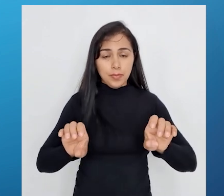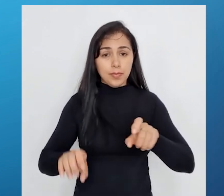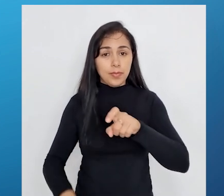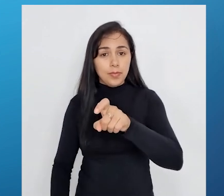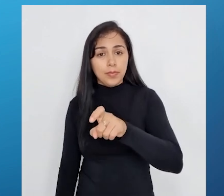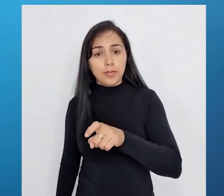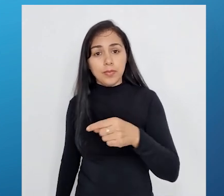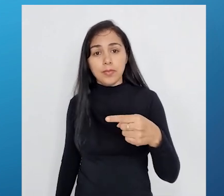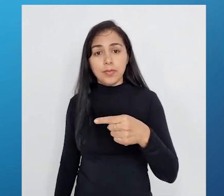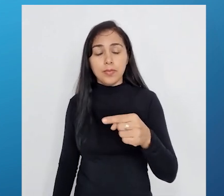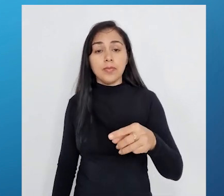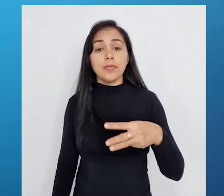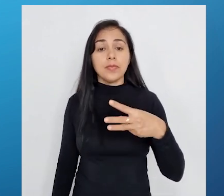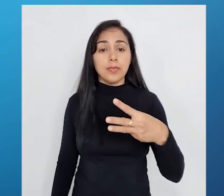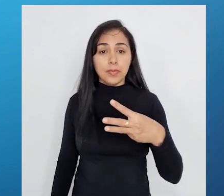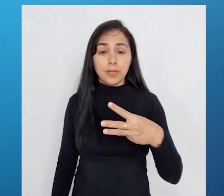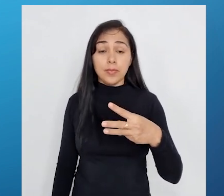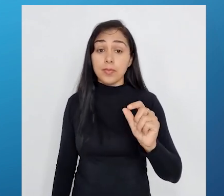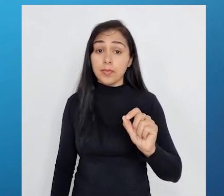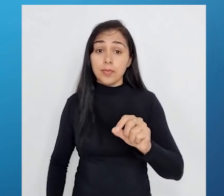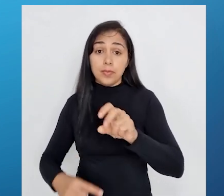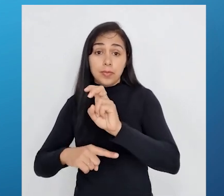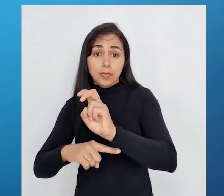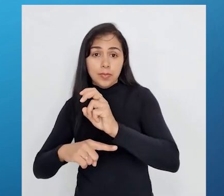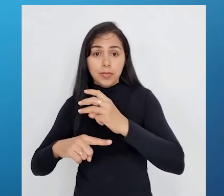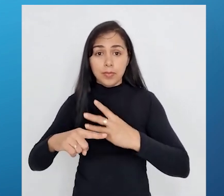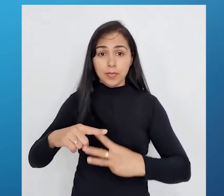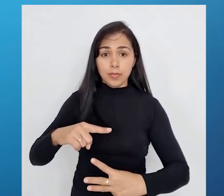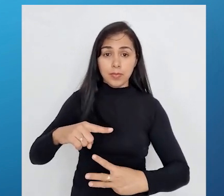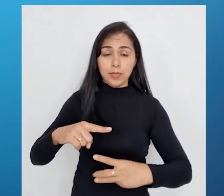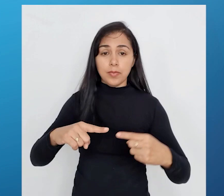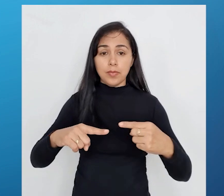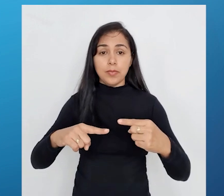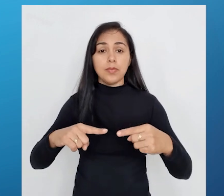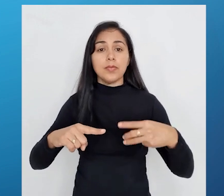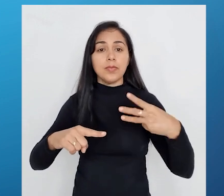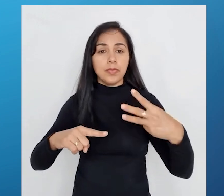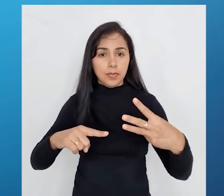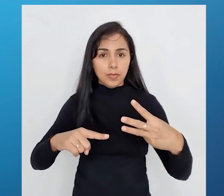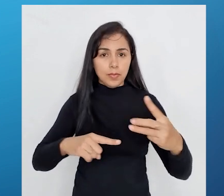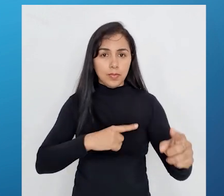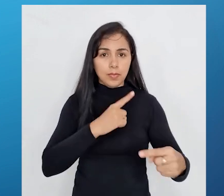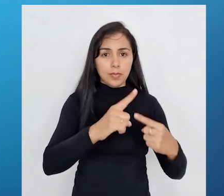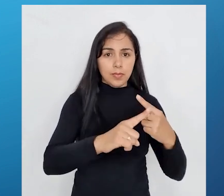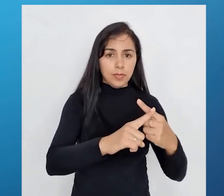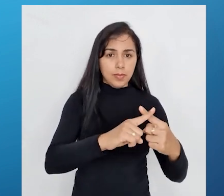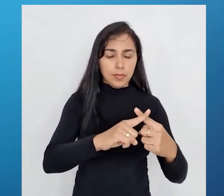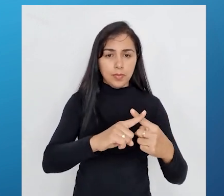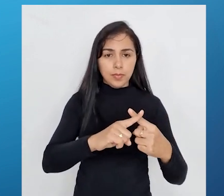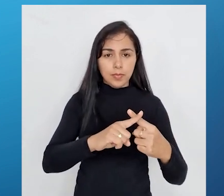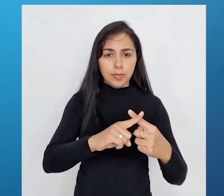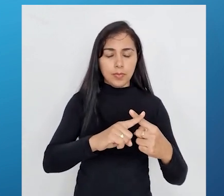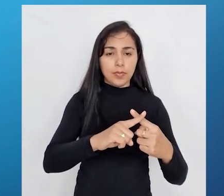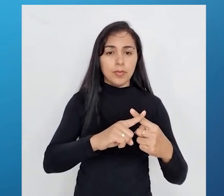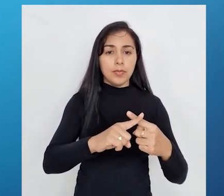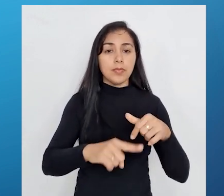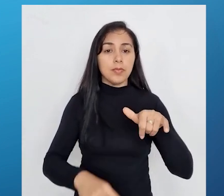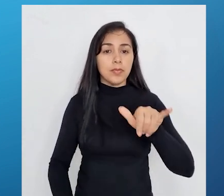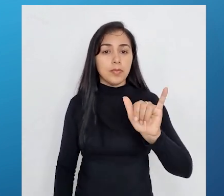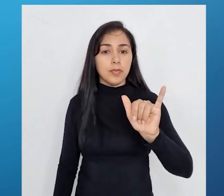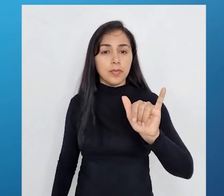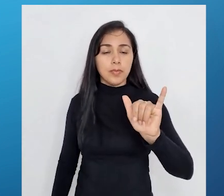3, seria 5 sobre 3 menos 3, que multiplica y